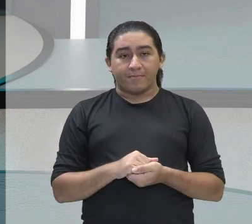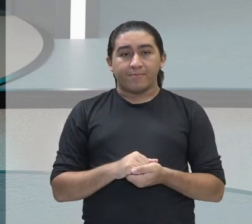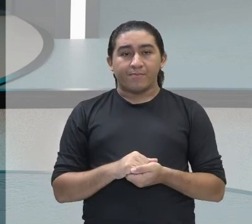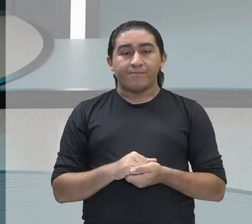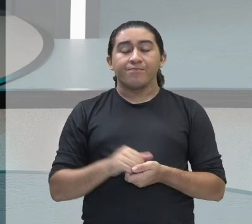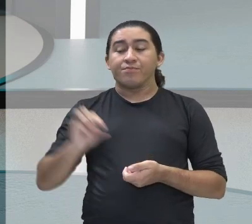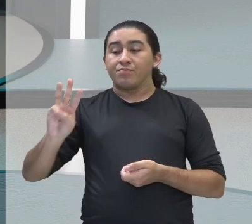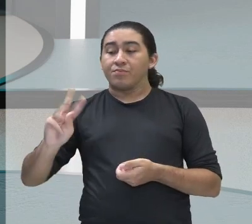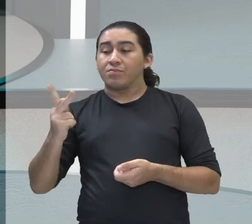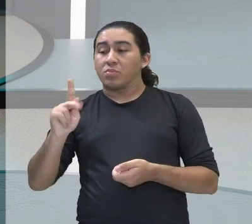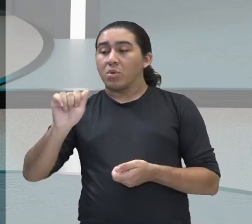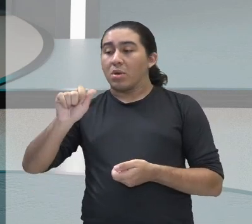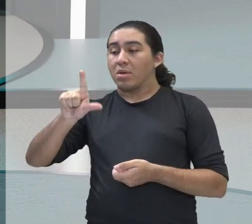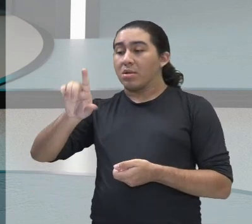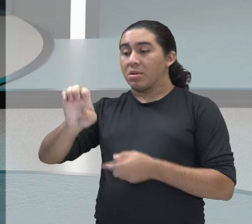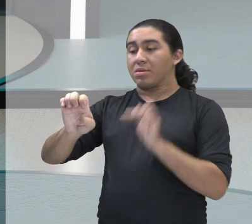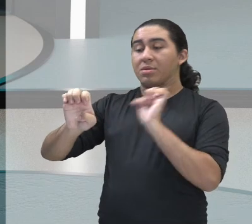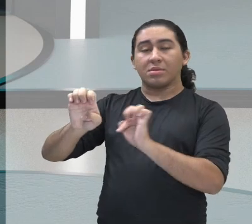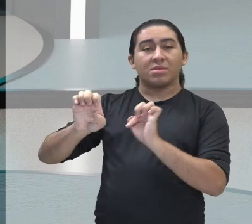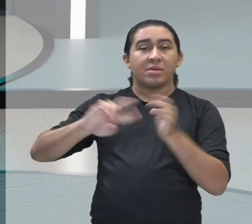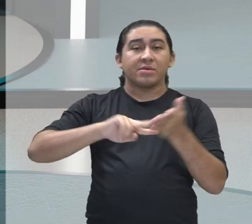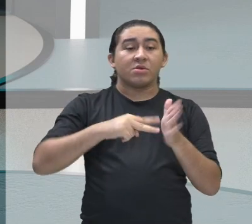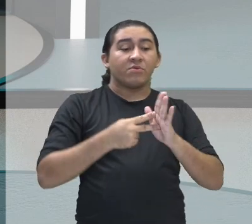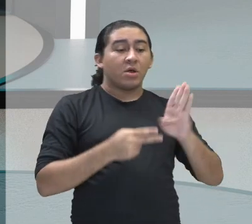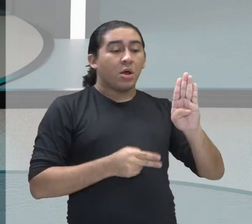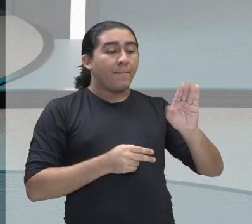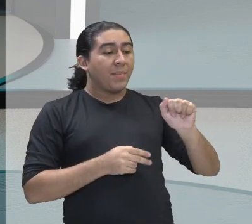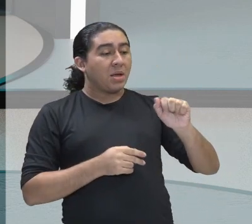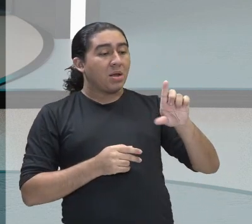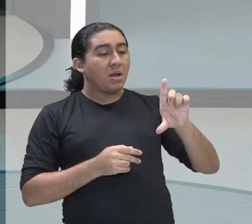então, é baleia, the whale is a heavy animal.